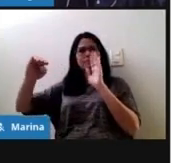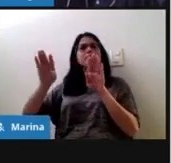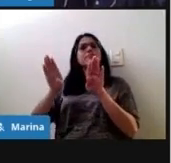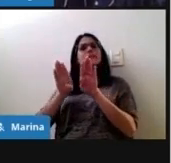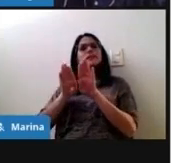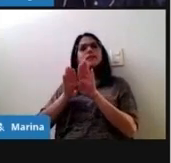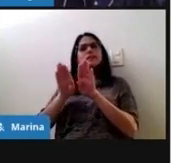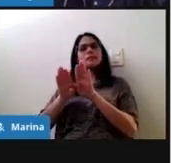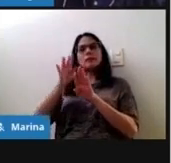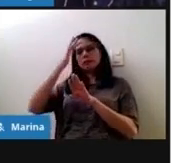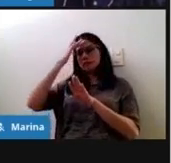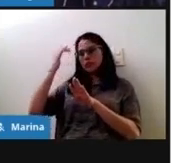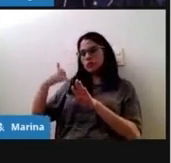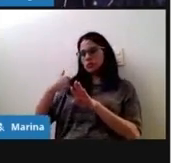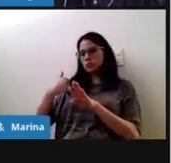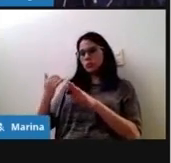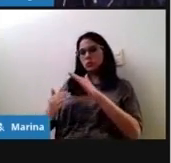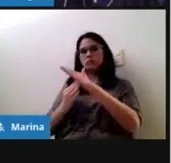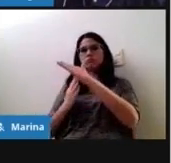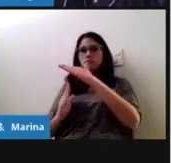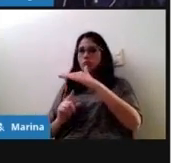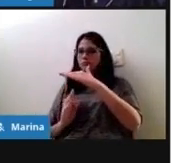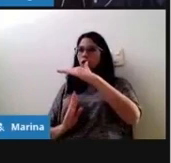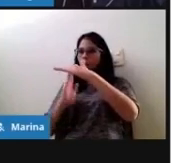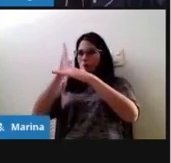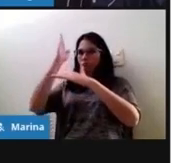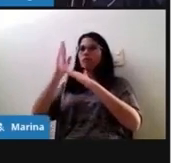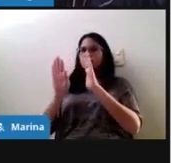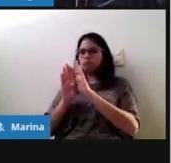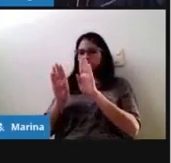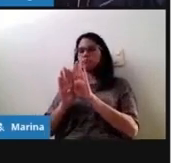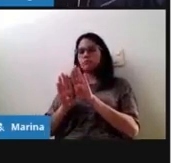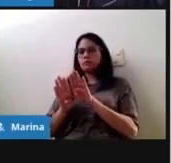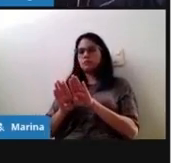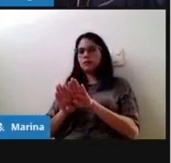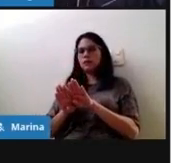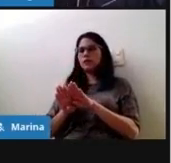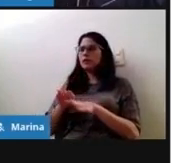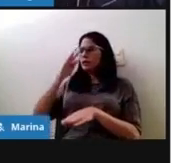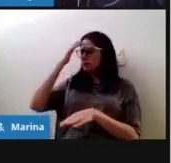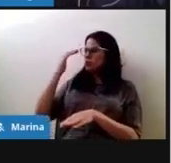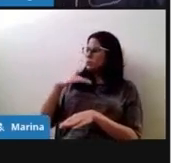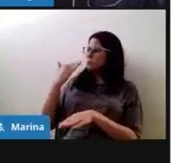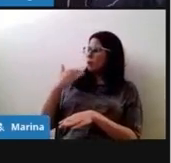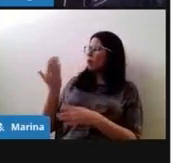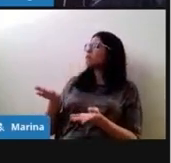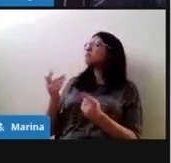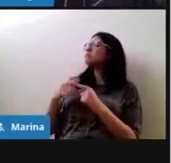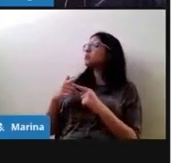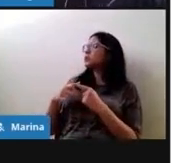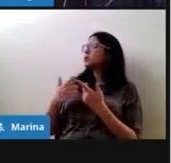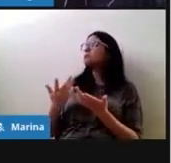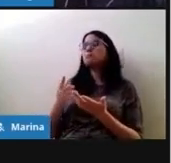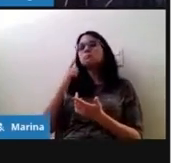de vida ao nascer, ela também melhora muito, aumenta, tá? E as principais causas de morte passa a